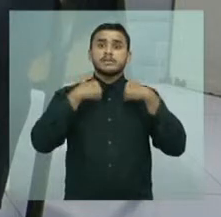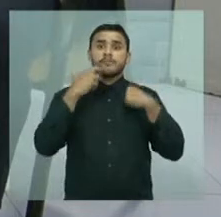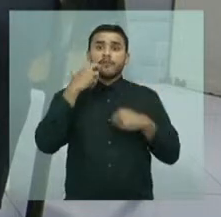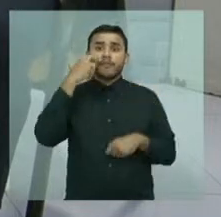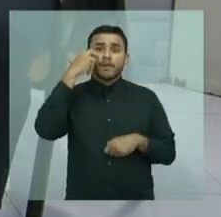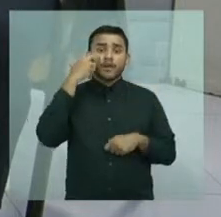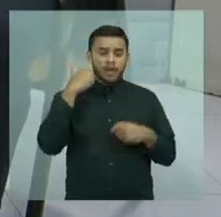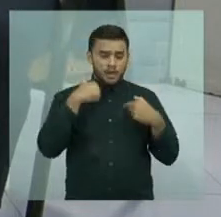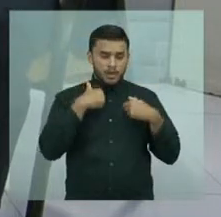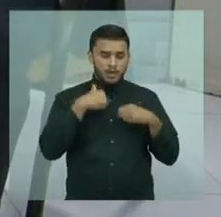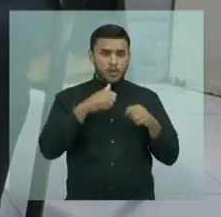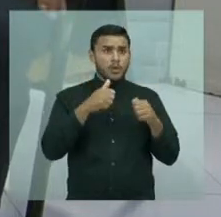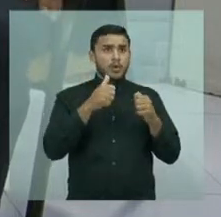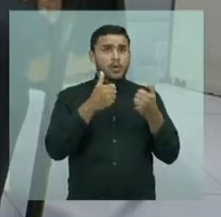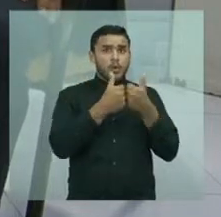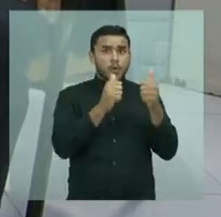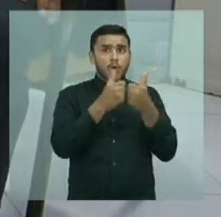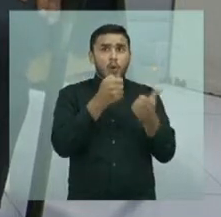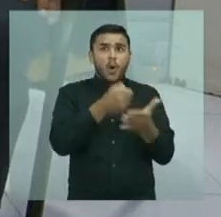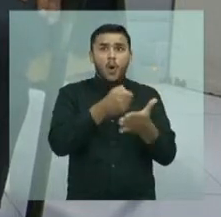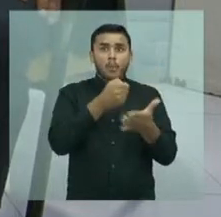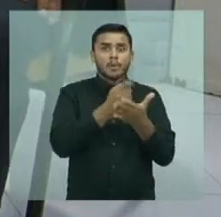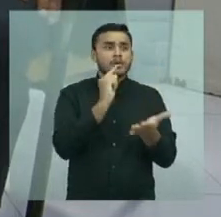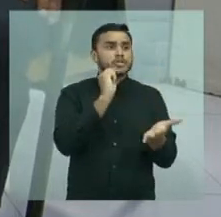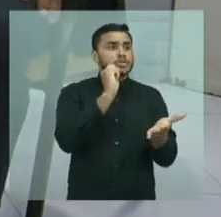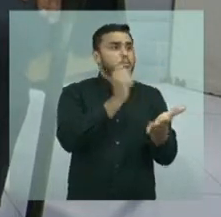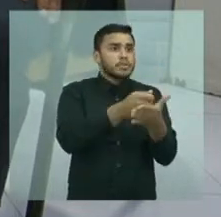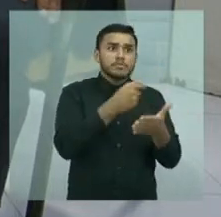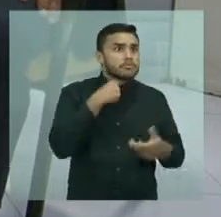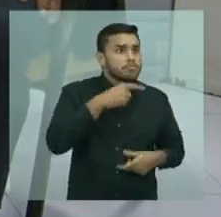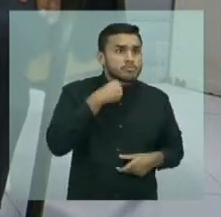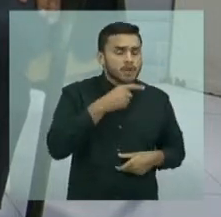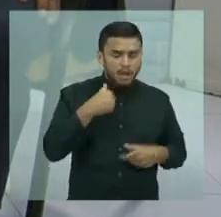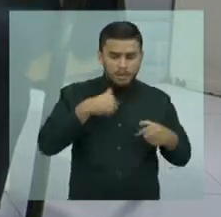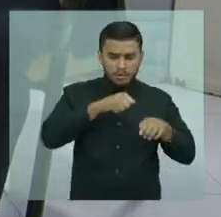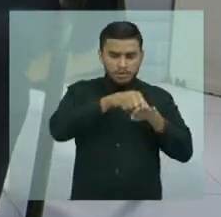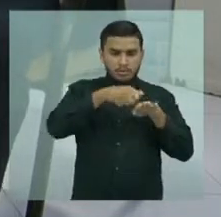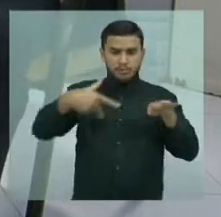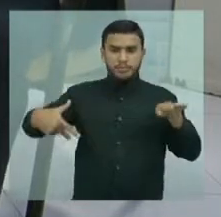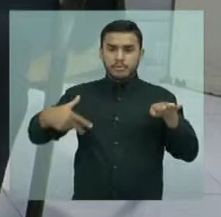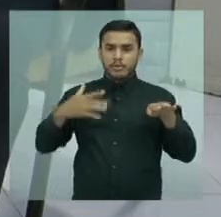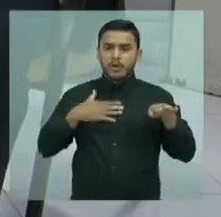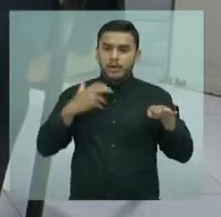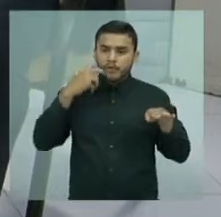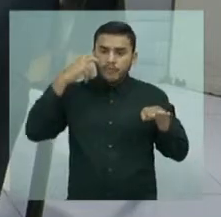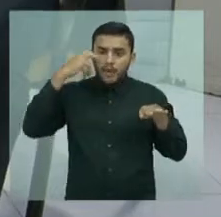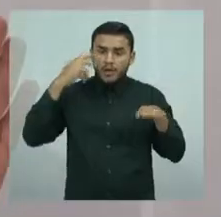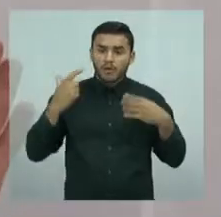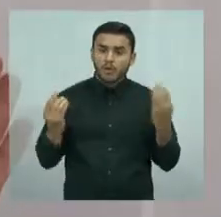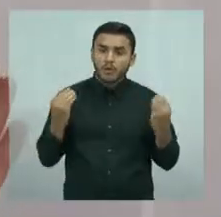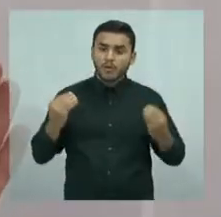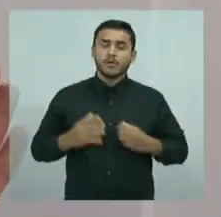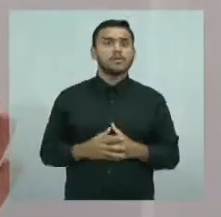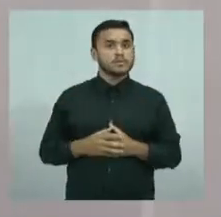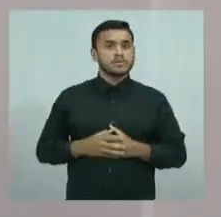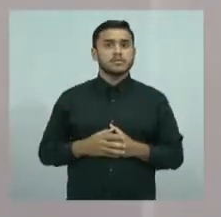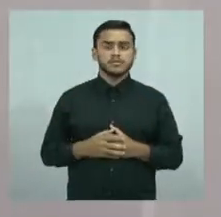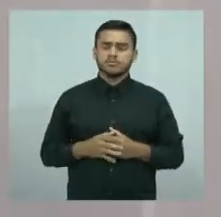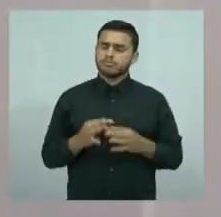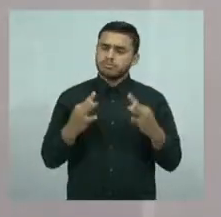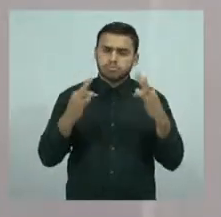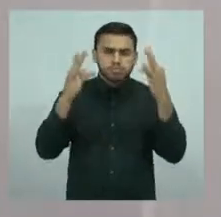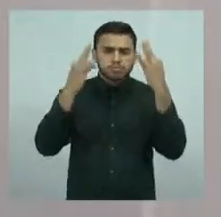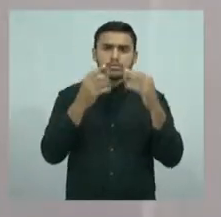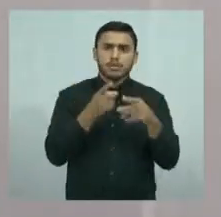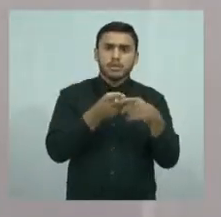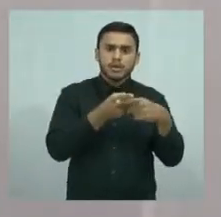se obriga a descer, porque o seu dinheiro, moeda nacional, não é acatada. Ora, nada contra a tecnologia. Mas